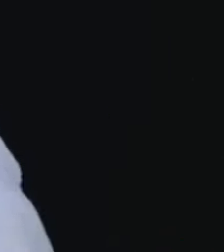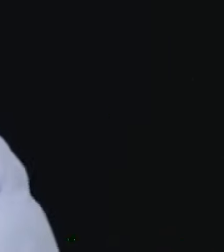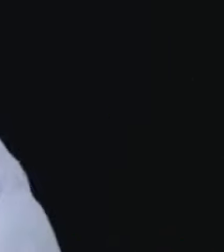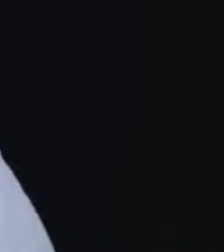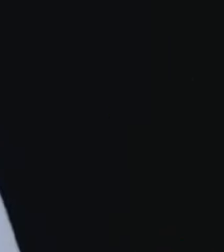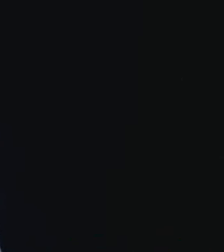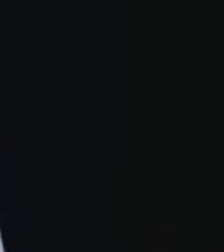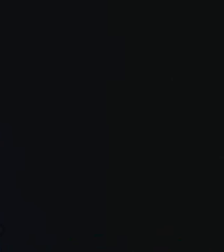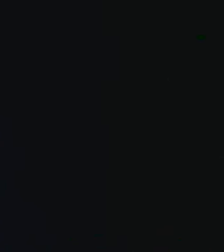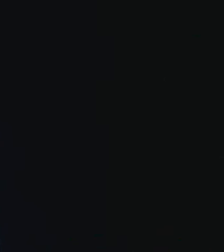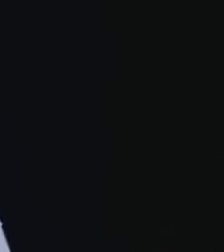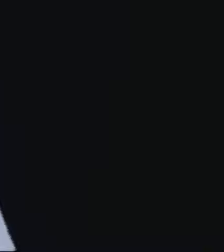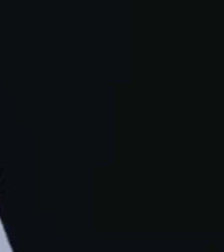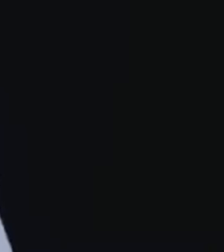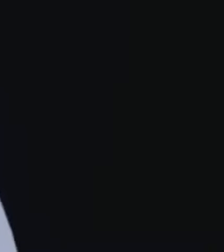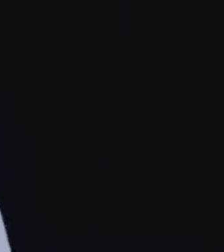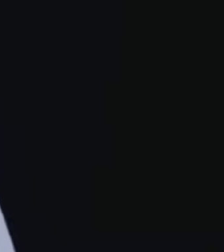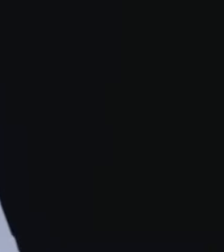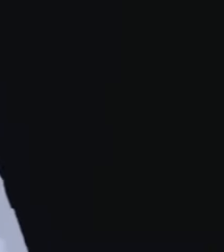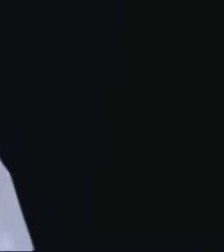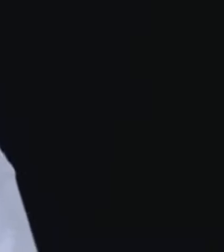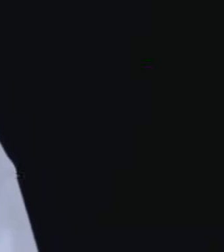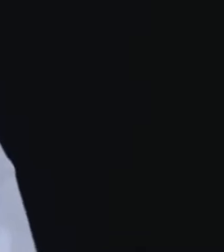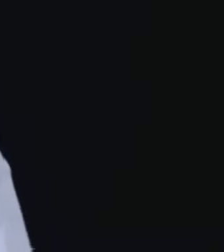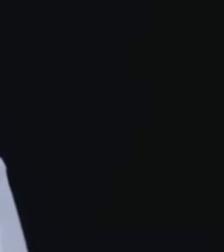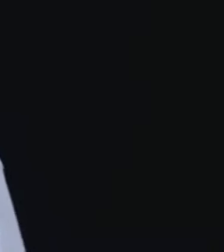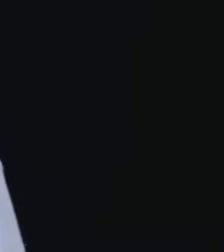que afiançado, compensa.